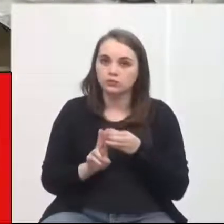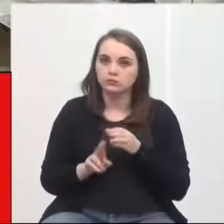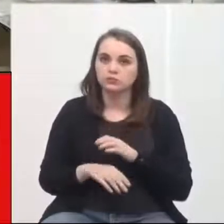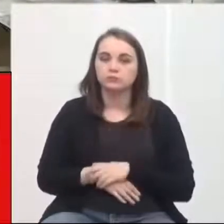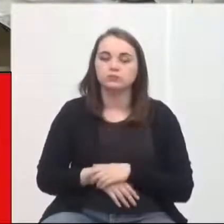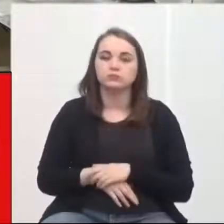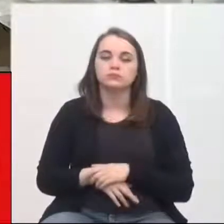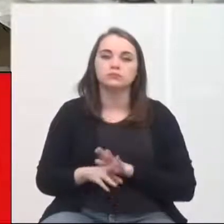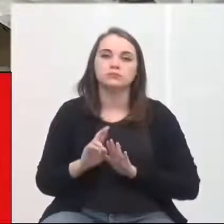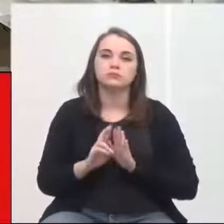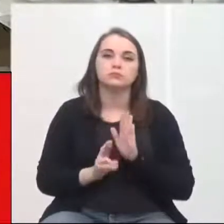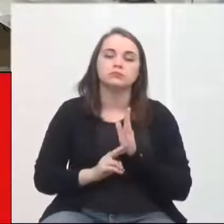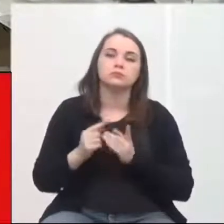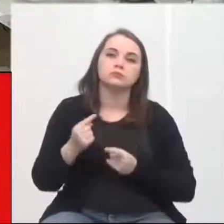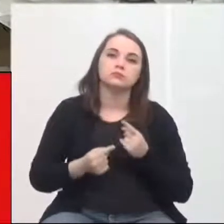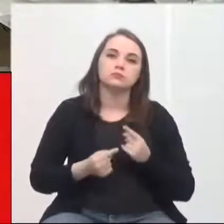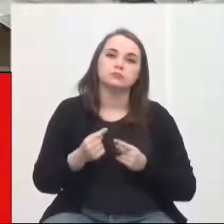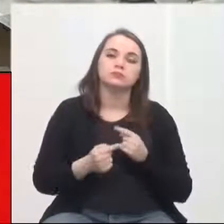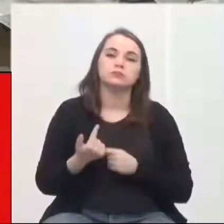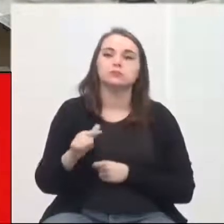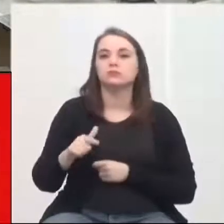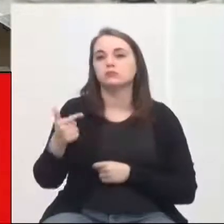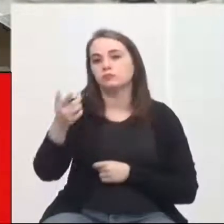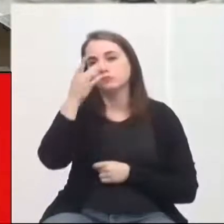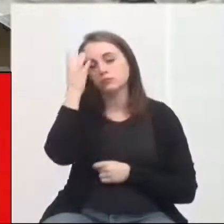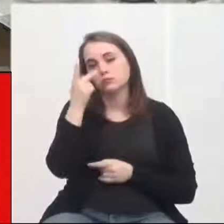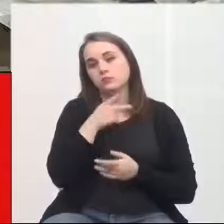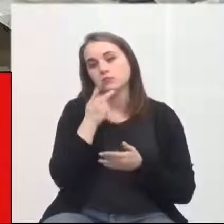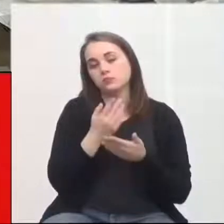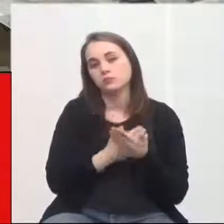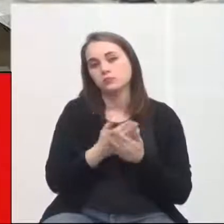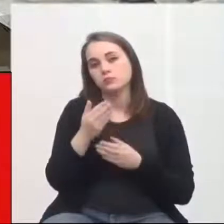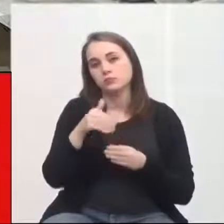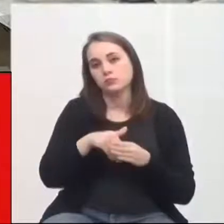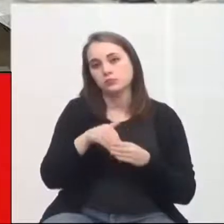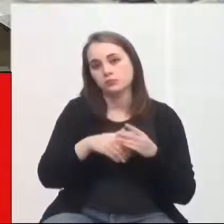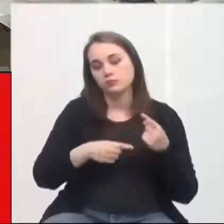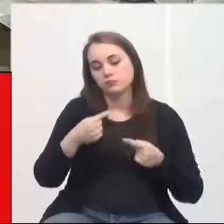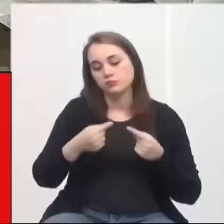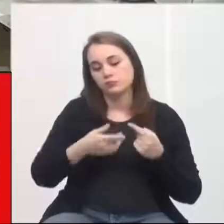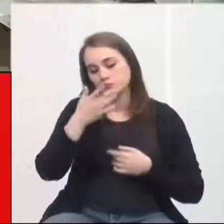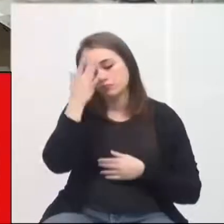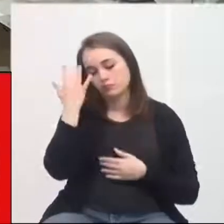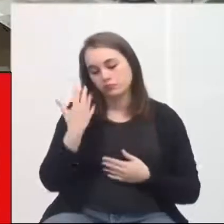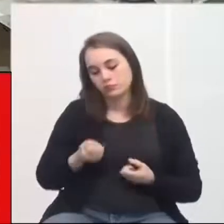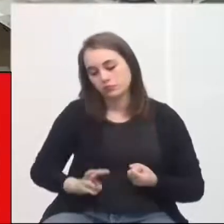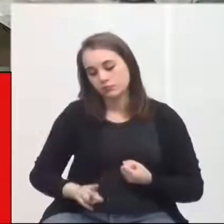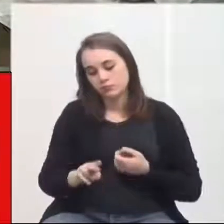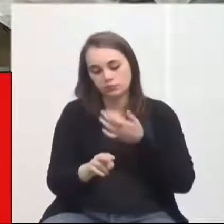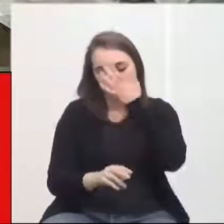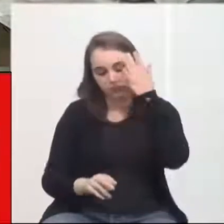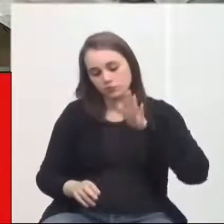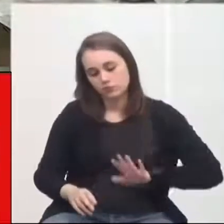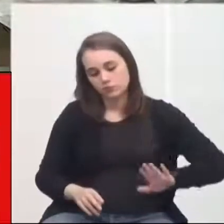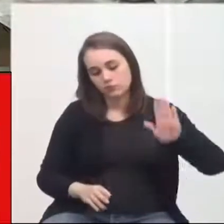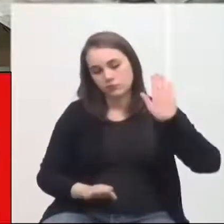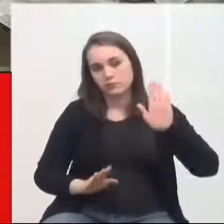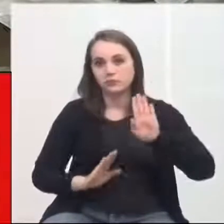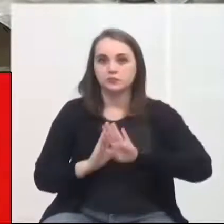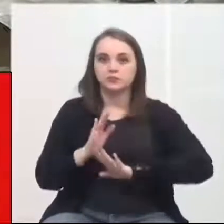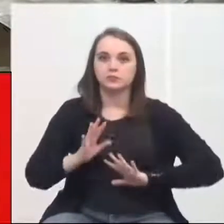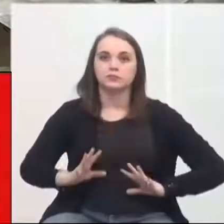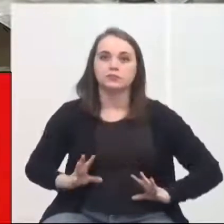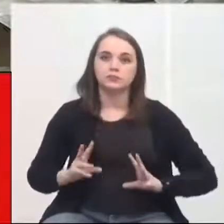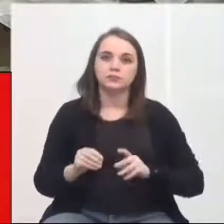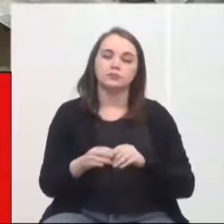O requerimento está em discussão. Não havendo quem queira discutir, está em votação. Os favoráveis permaneçam como estão, os contrários se manifestem. Aprovado